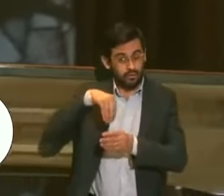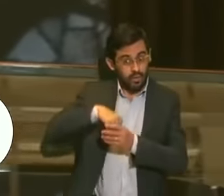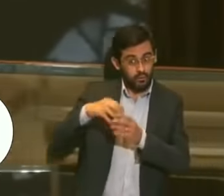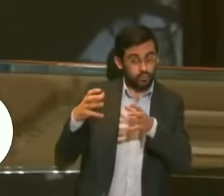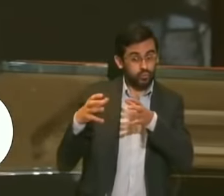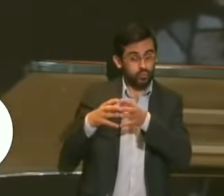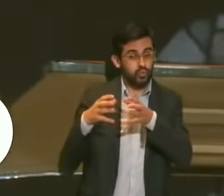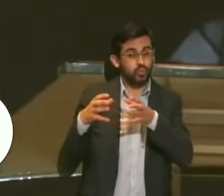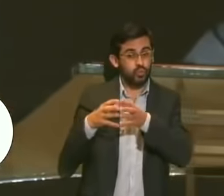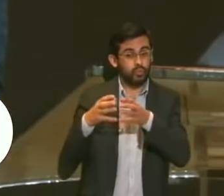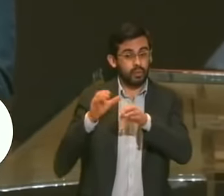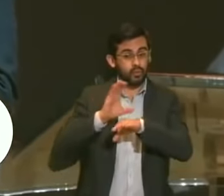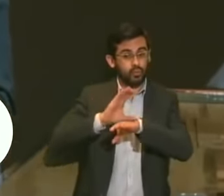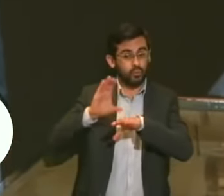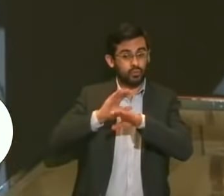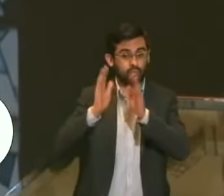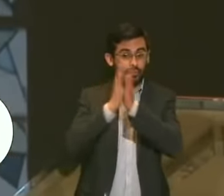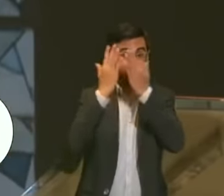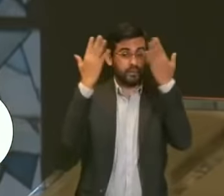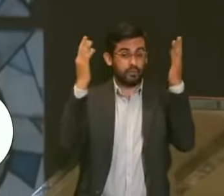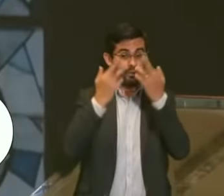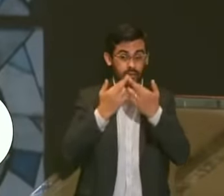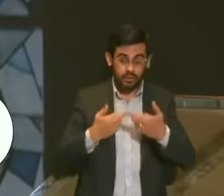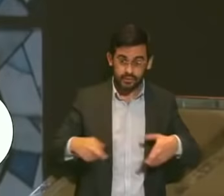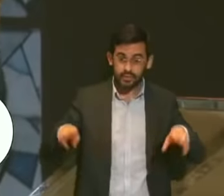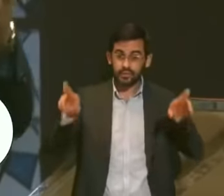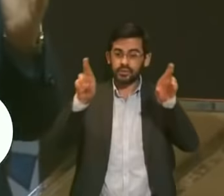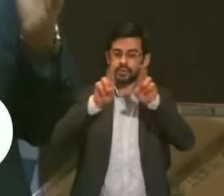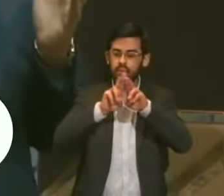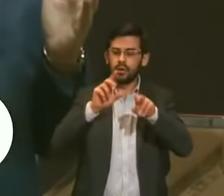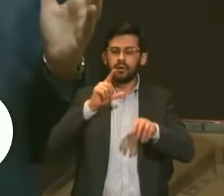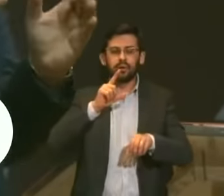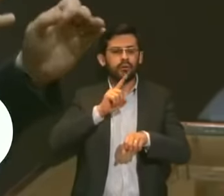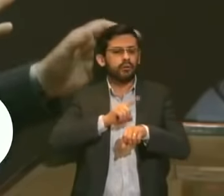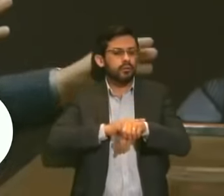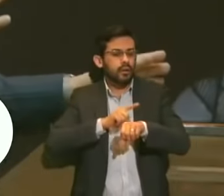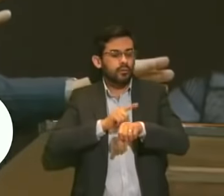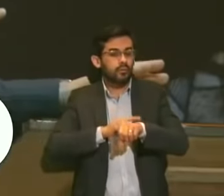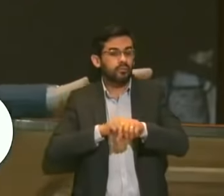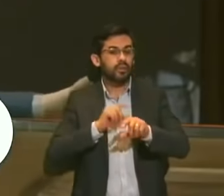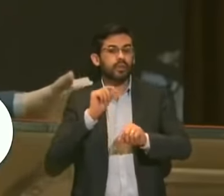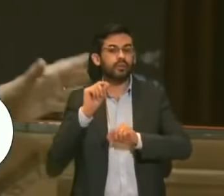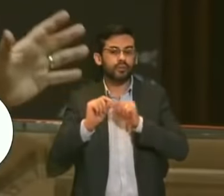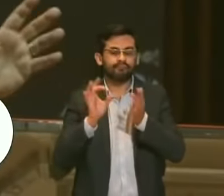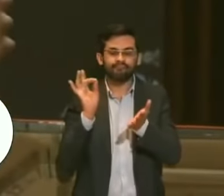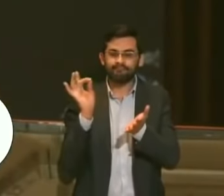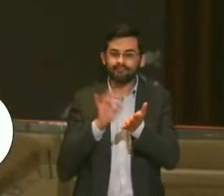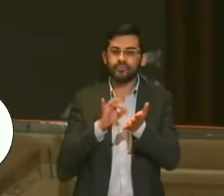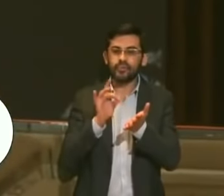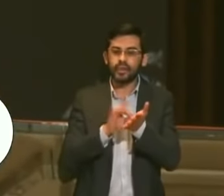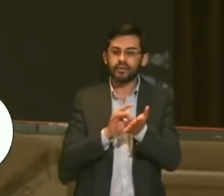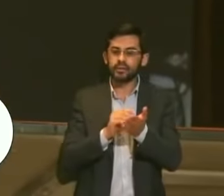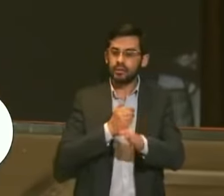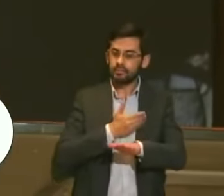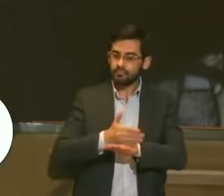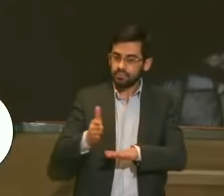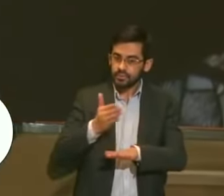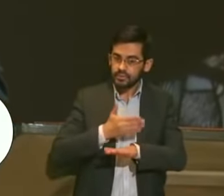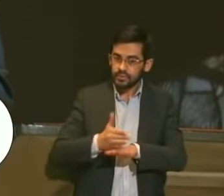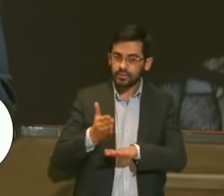tem do Celebrando a Restauração, tem uma parte desse programa em que esse princípio é